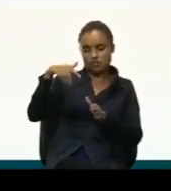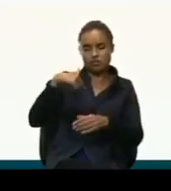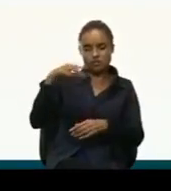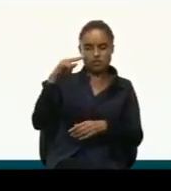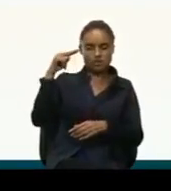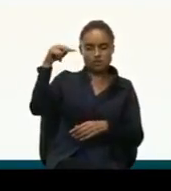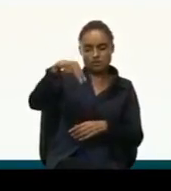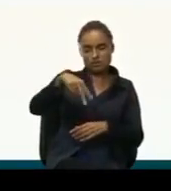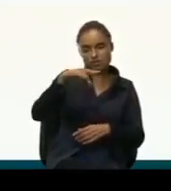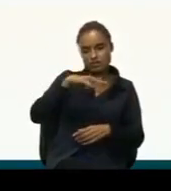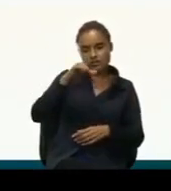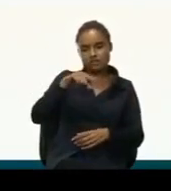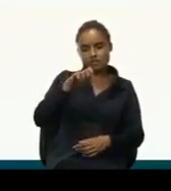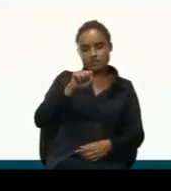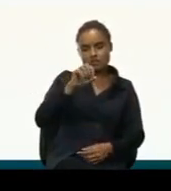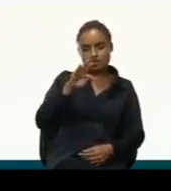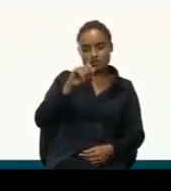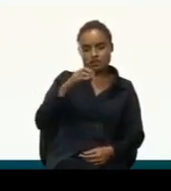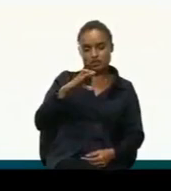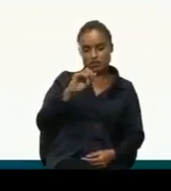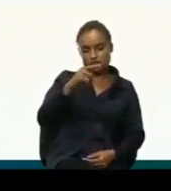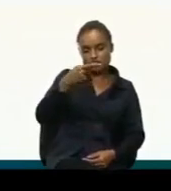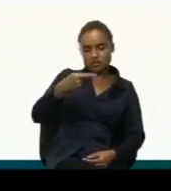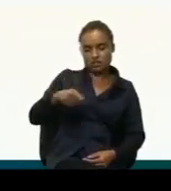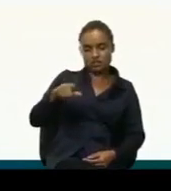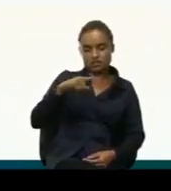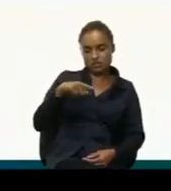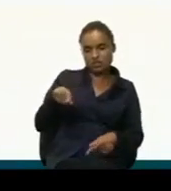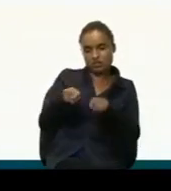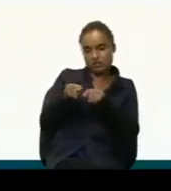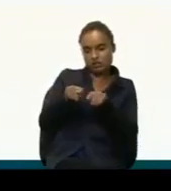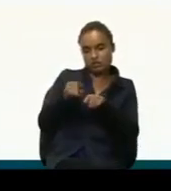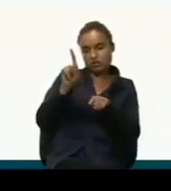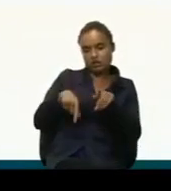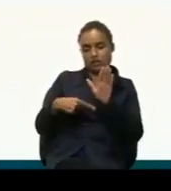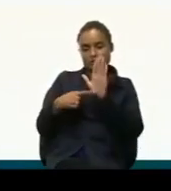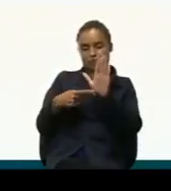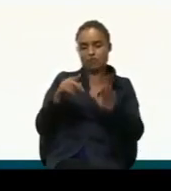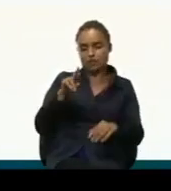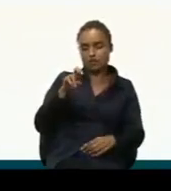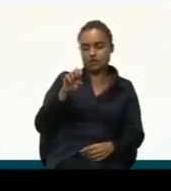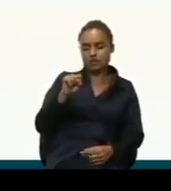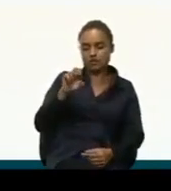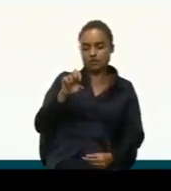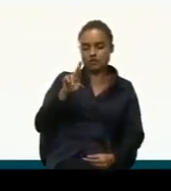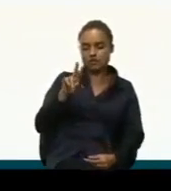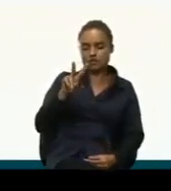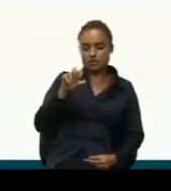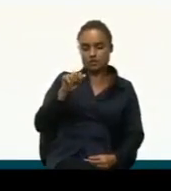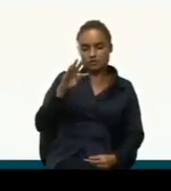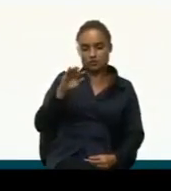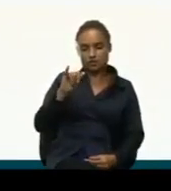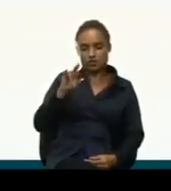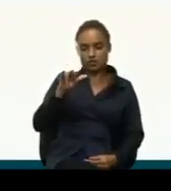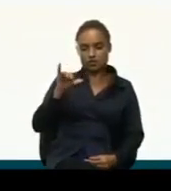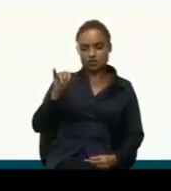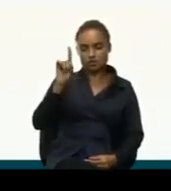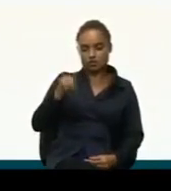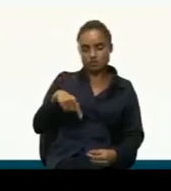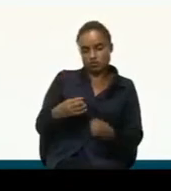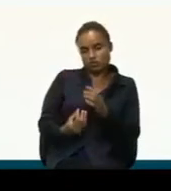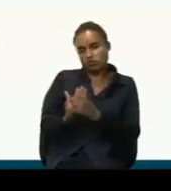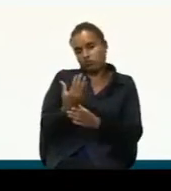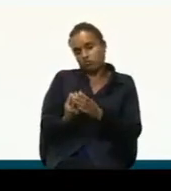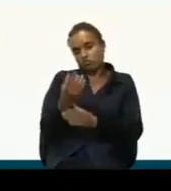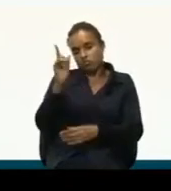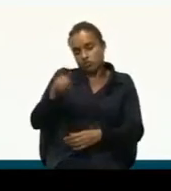água vinha lá daquela estação primeira que o professor mostrou, ela entrava nesse reservatório e a gente estava construindo um reservatório novo,